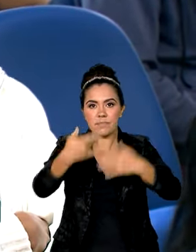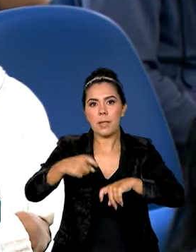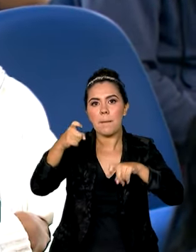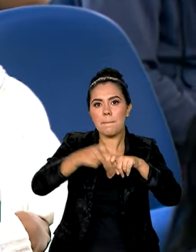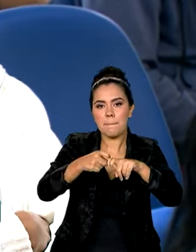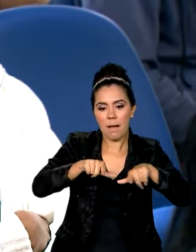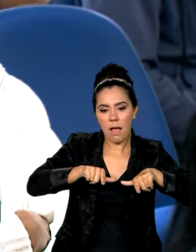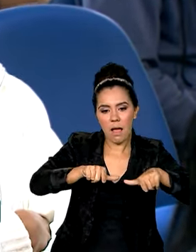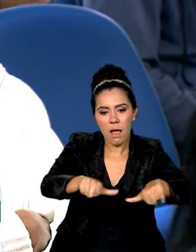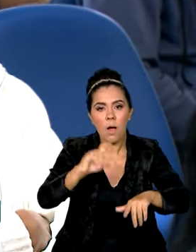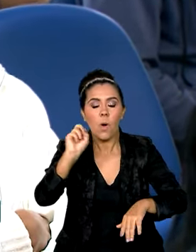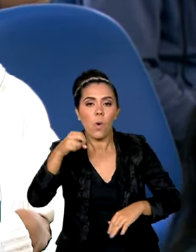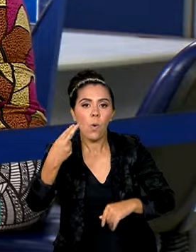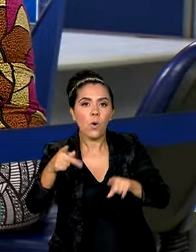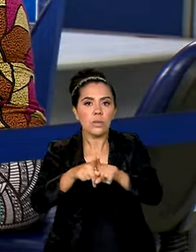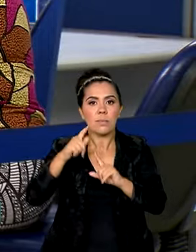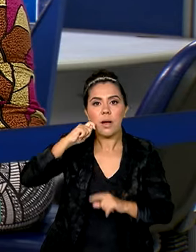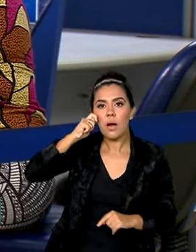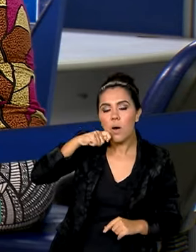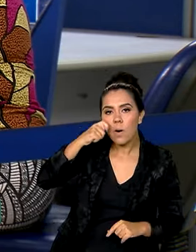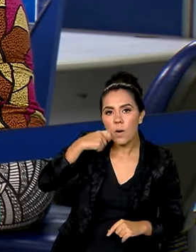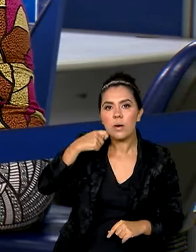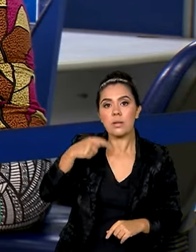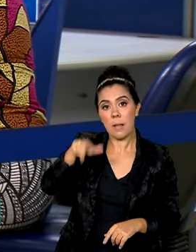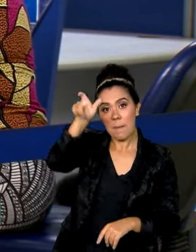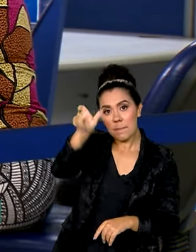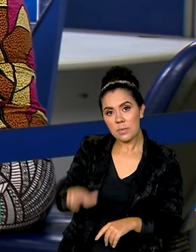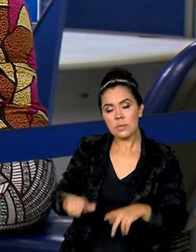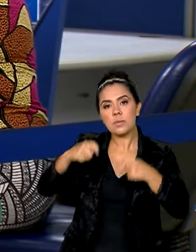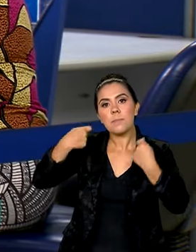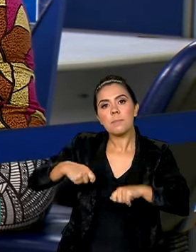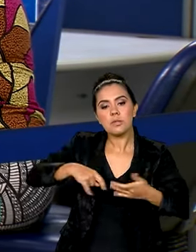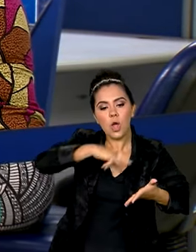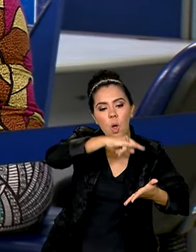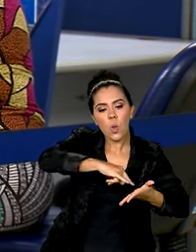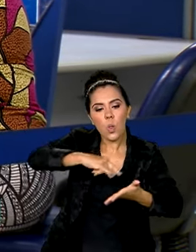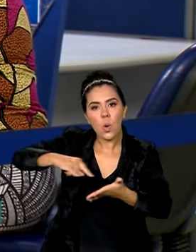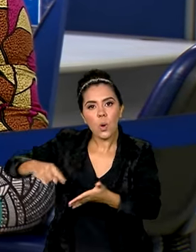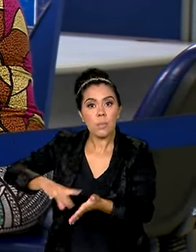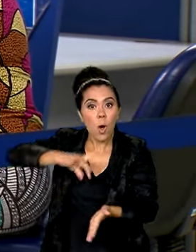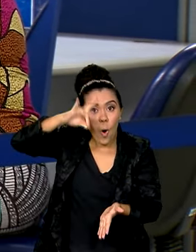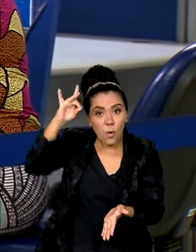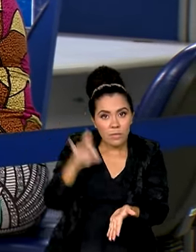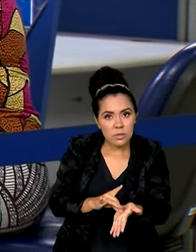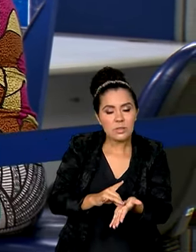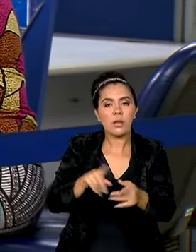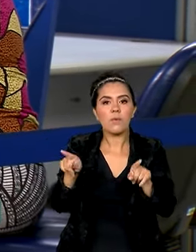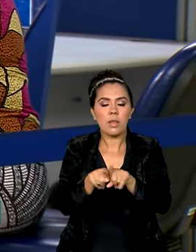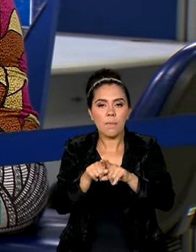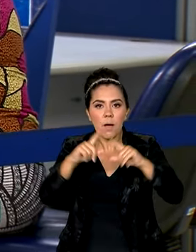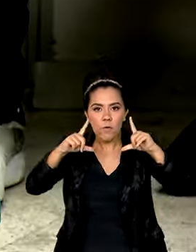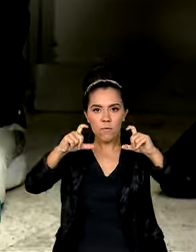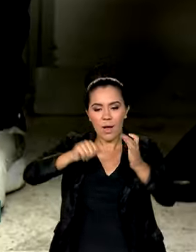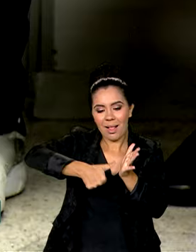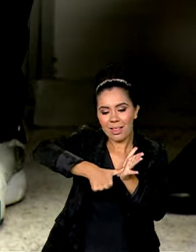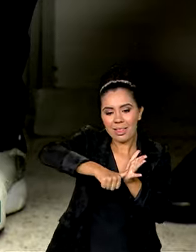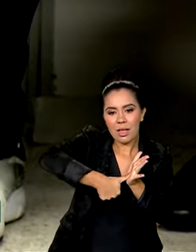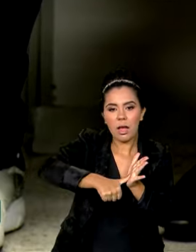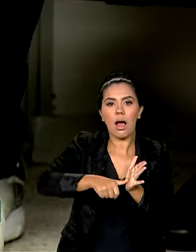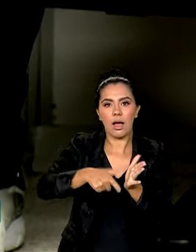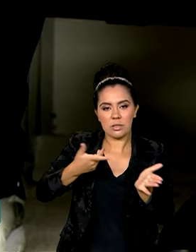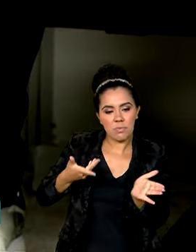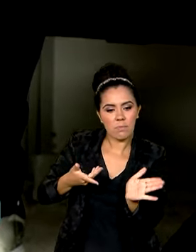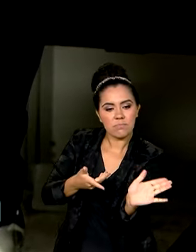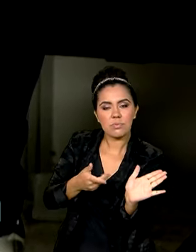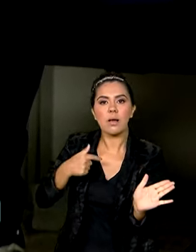médico ou odontológico, o beneficiário precisa apresentar documento oficial com foto para dar andamento